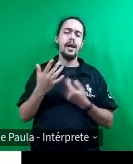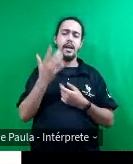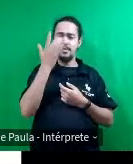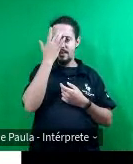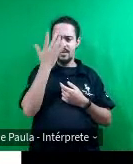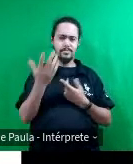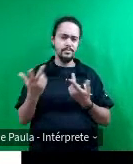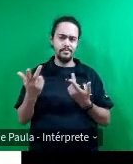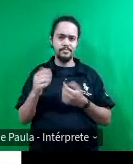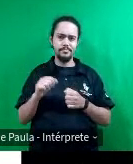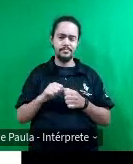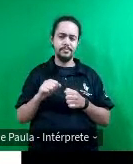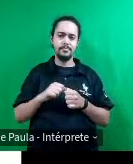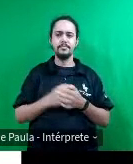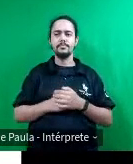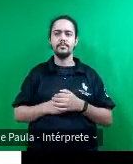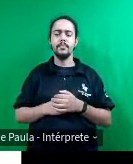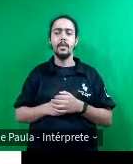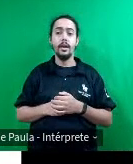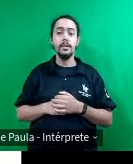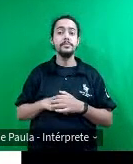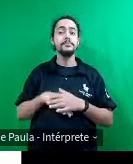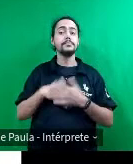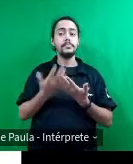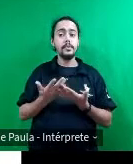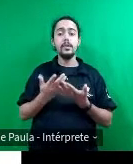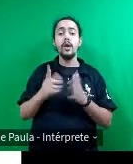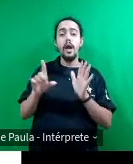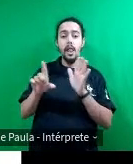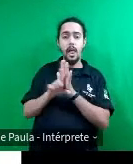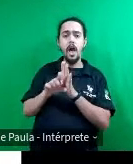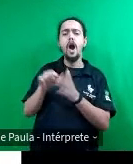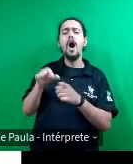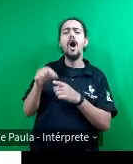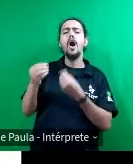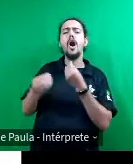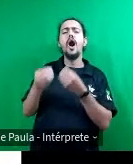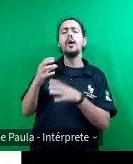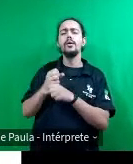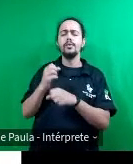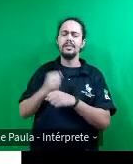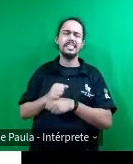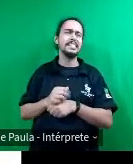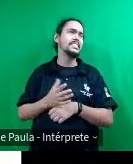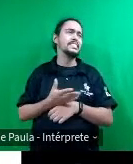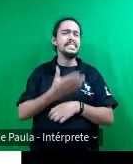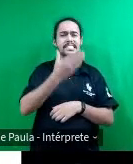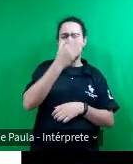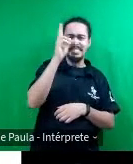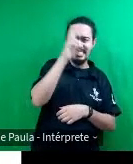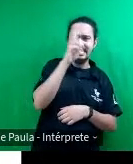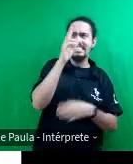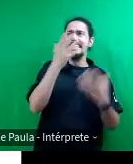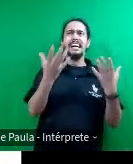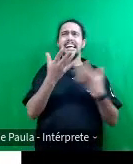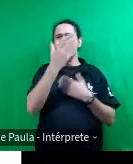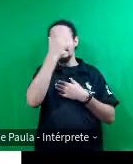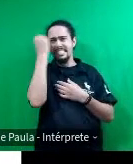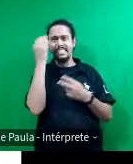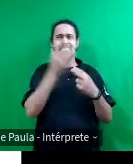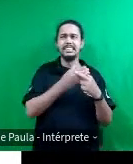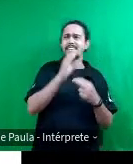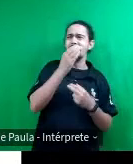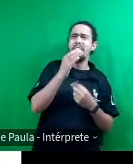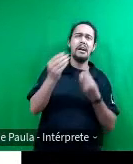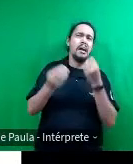métodos. Bom, e a solução raiz? Não lembro da divisor de corrente, não fiquei em dúvida se é o ramo oposto, se é o próprio